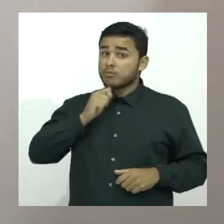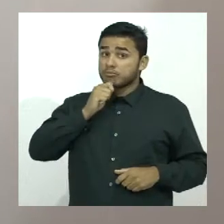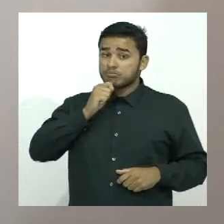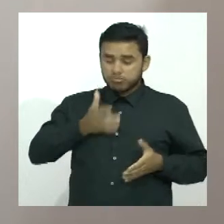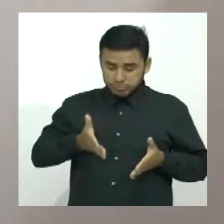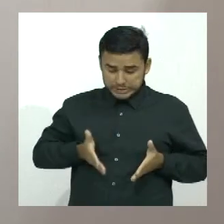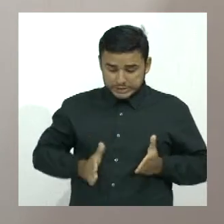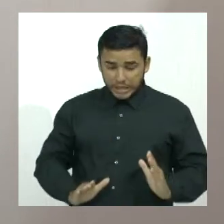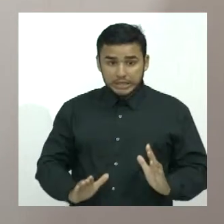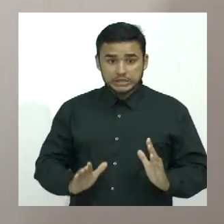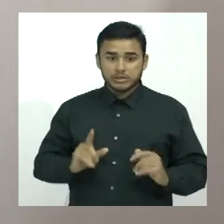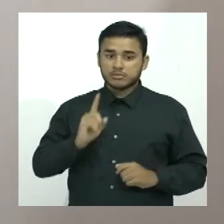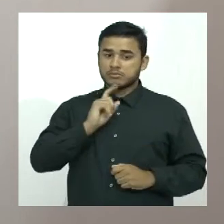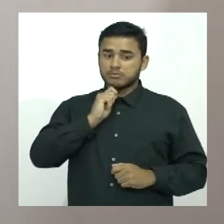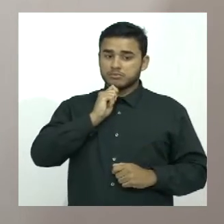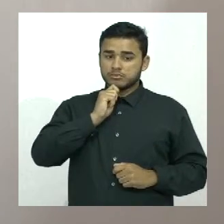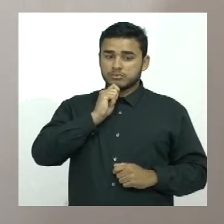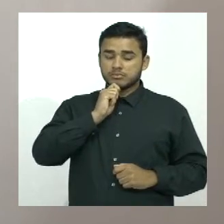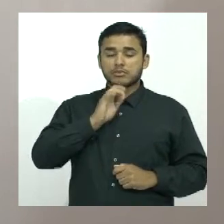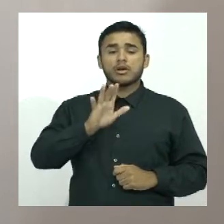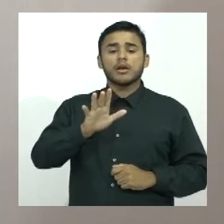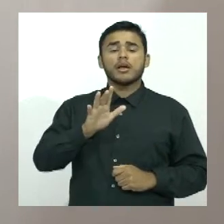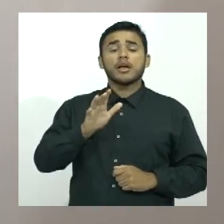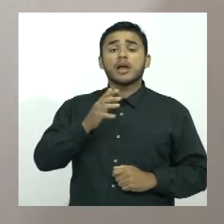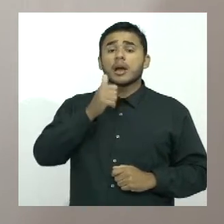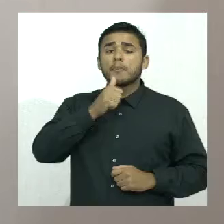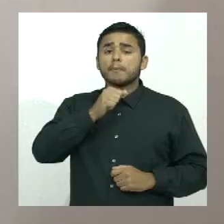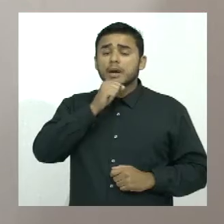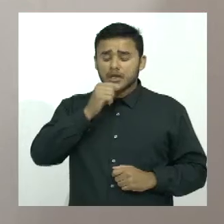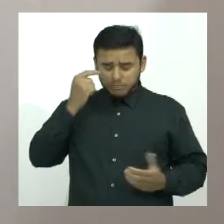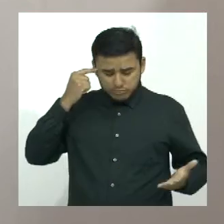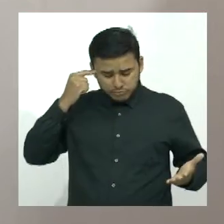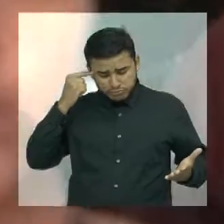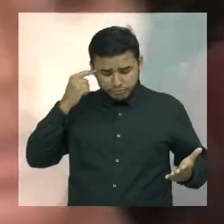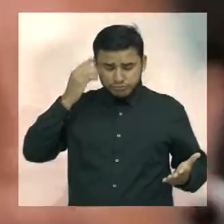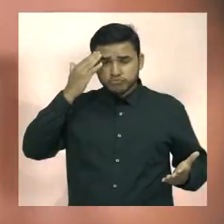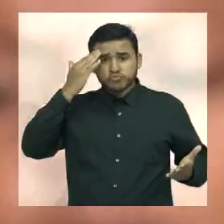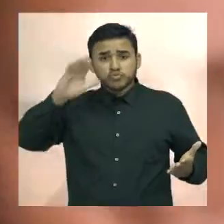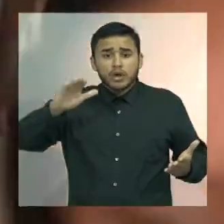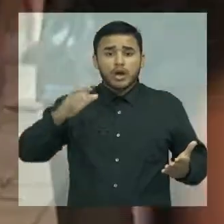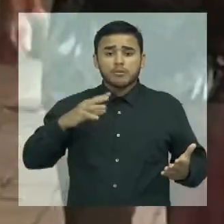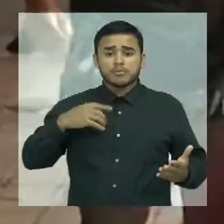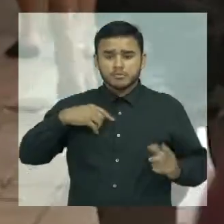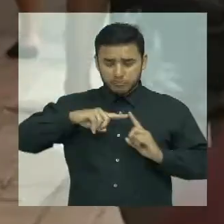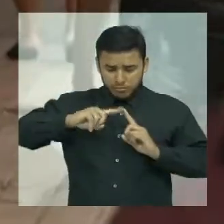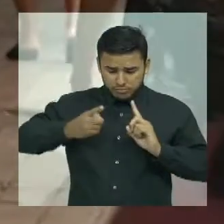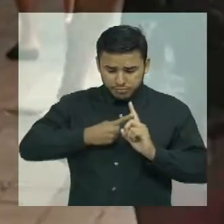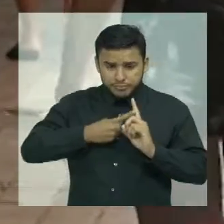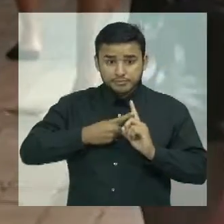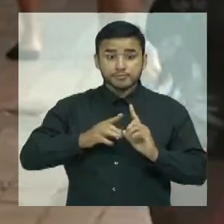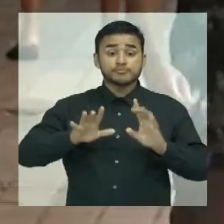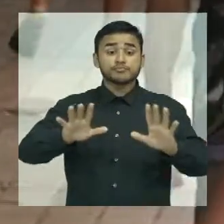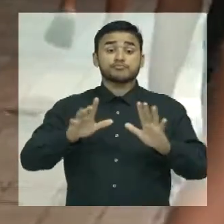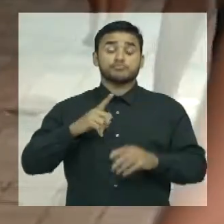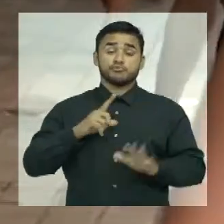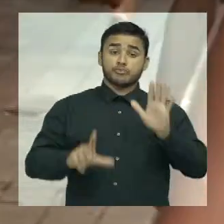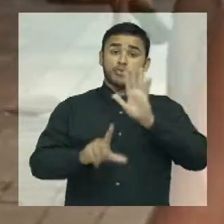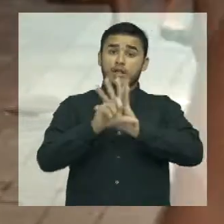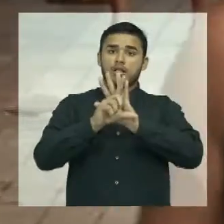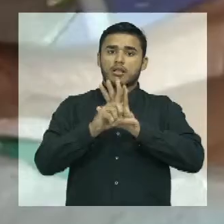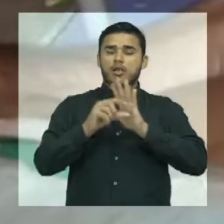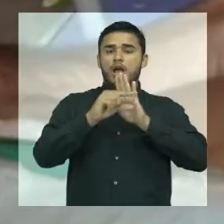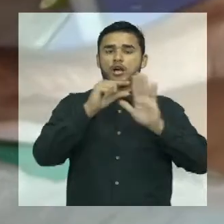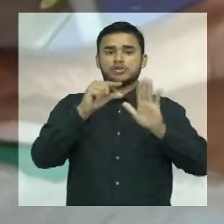nasceu. É aquele bebê que a mãe ainda talvez nem saiba que está grávida. O Código Civil brasileiro menciona em seu